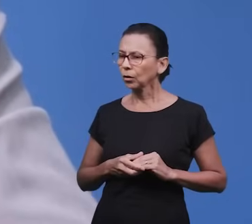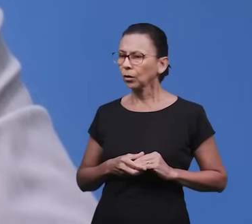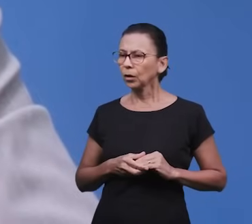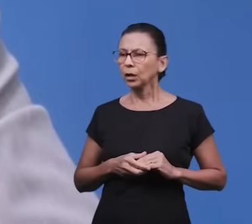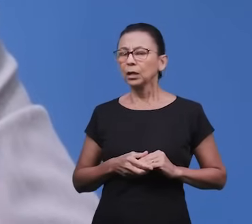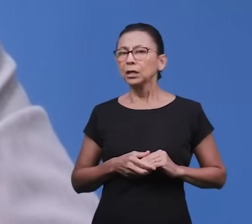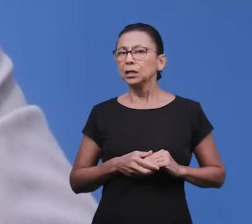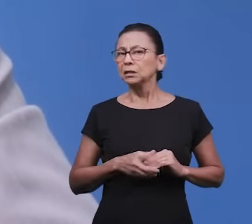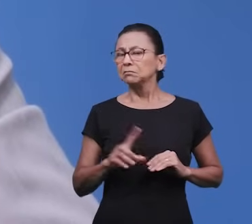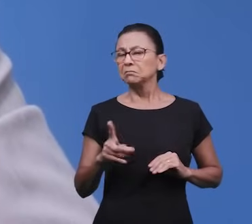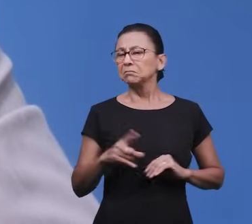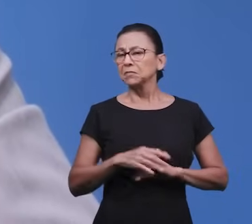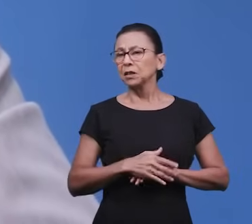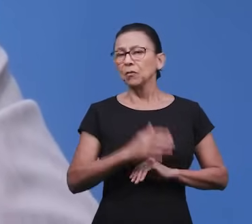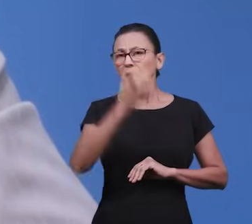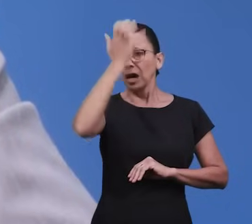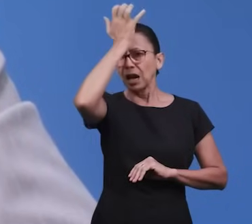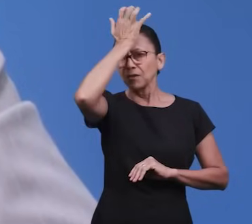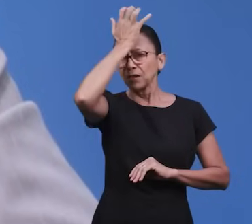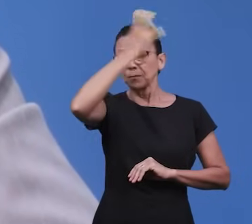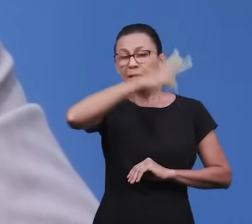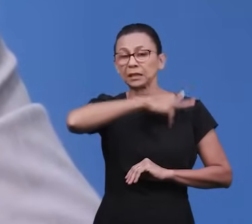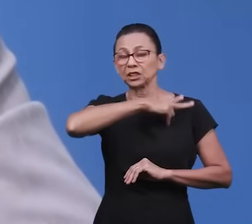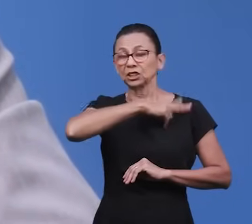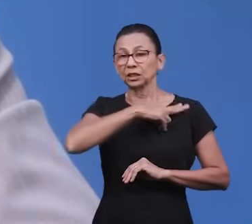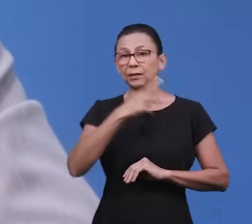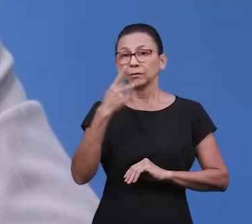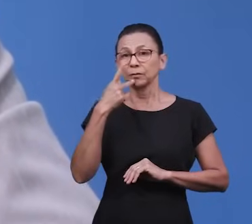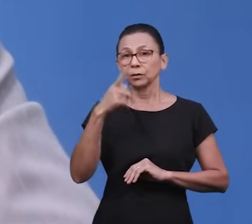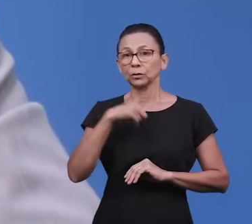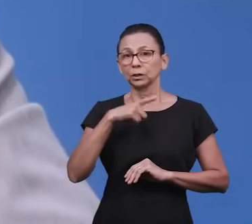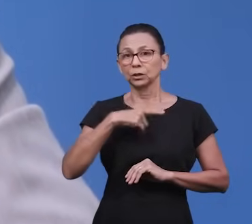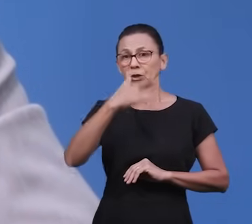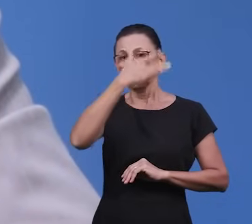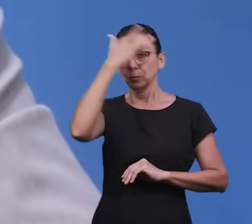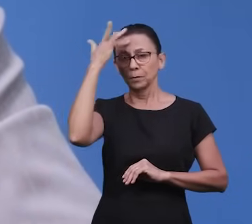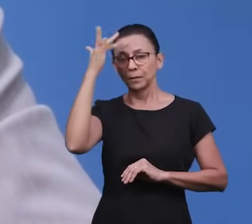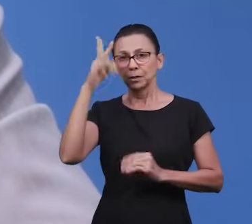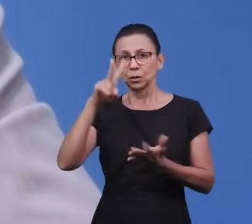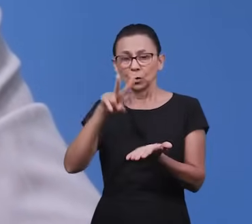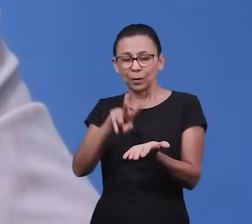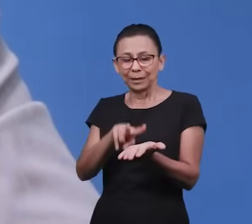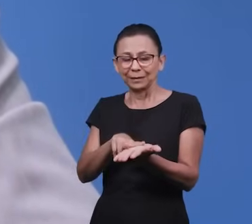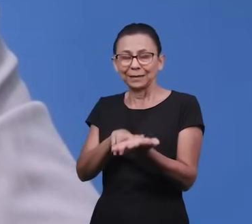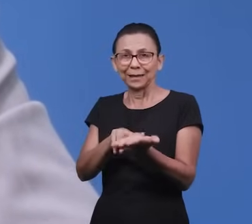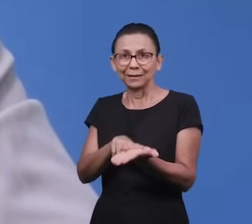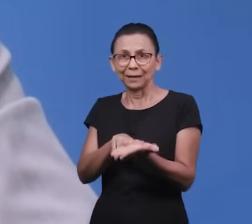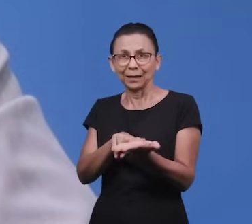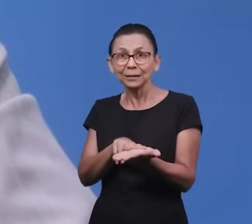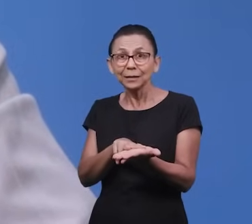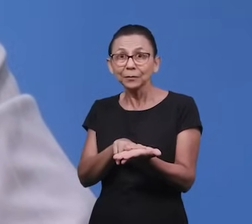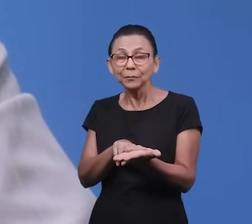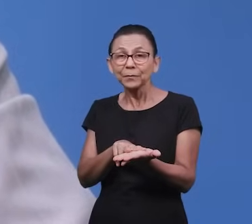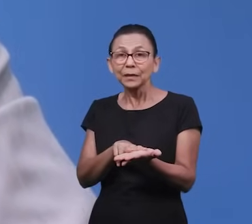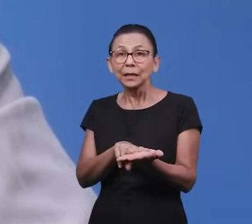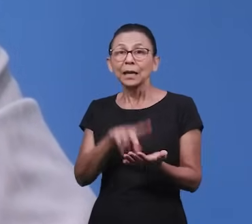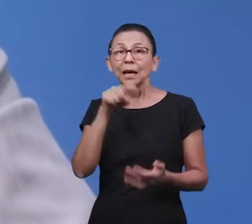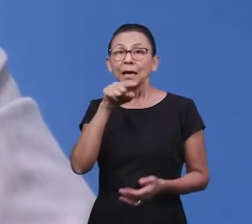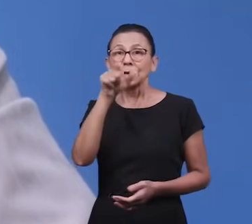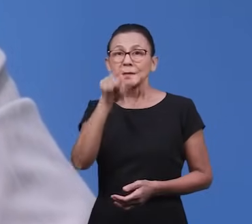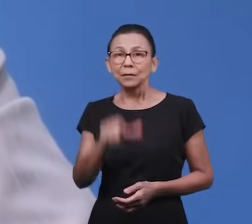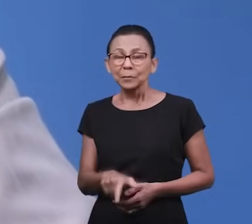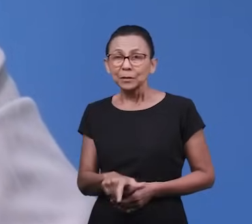a enfermeira-chefe falou que tinha uma pessoa aqui internada, né? Ela recebeu um benefício através da